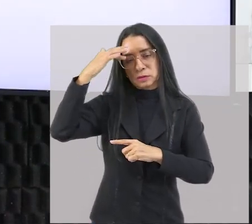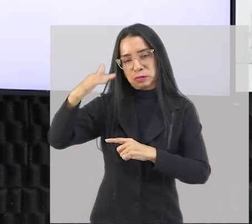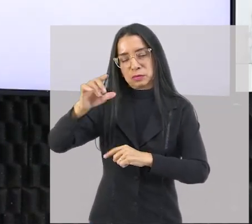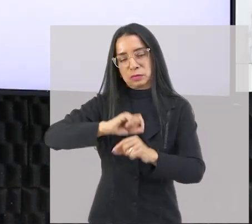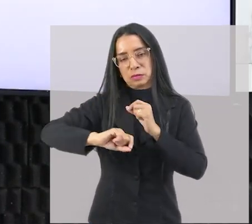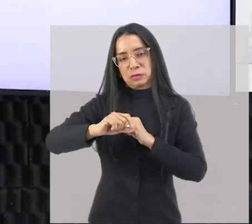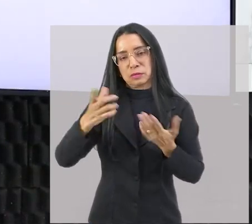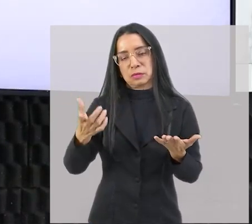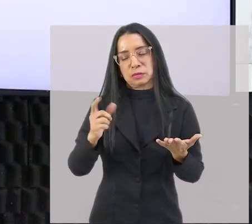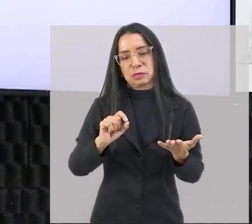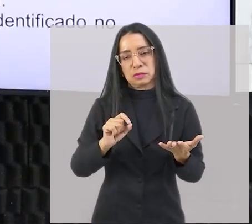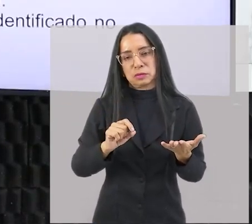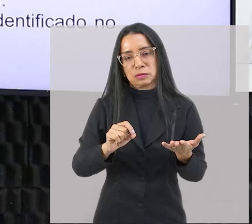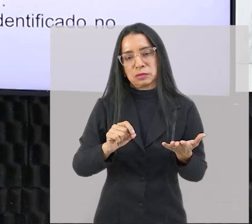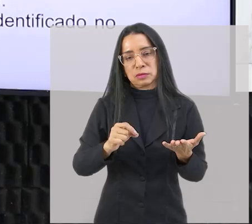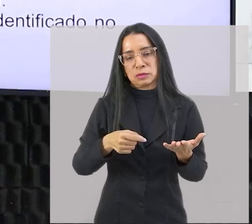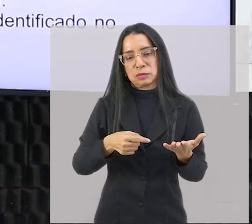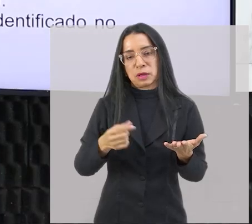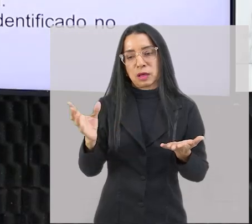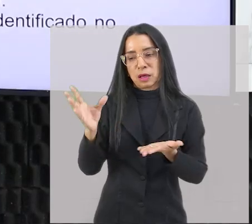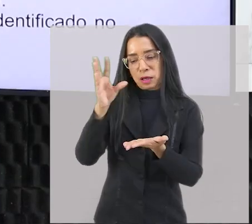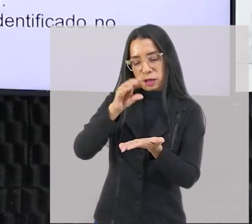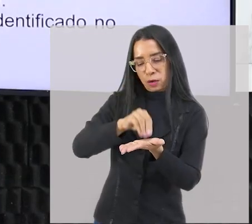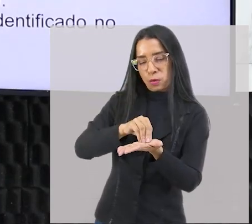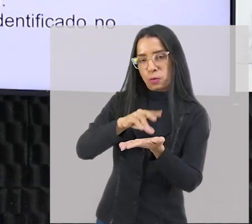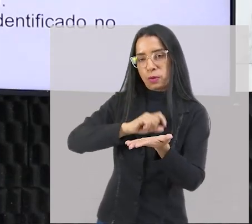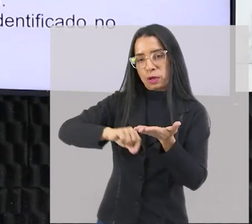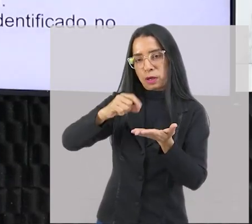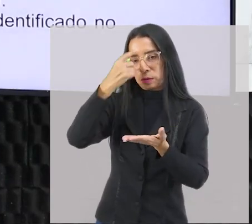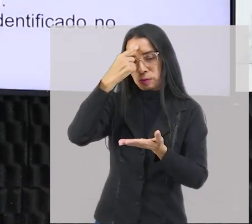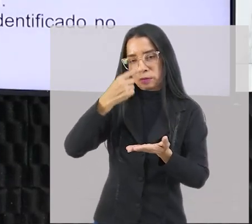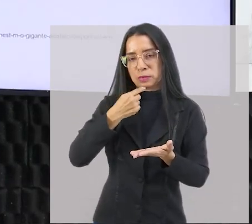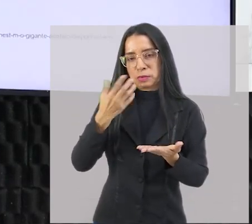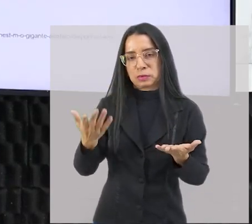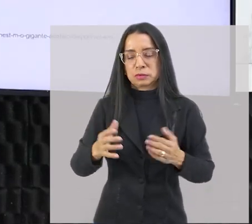sonho colocado numa imagem. Surrealismo, beleza?